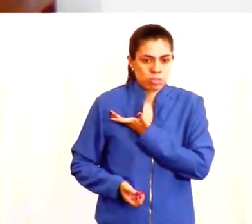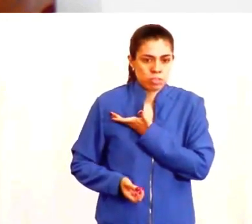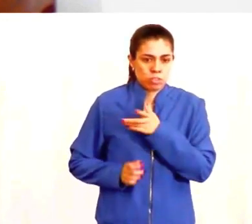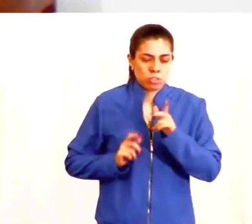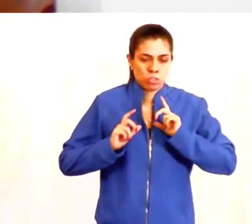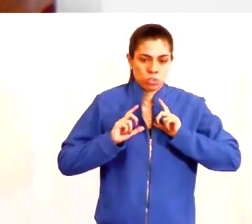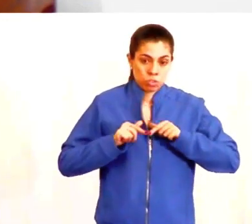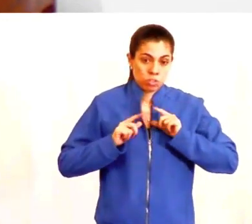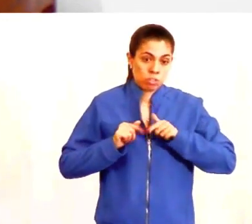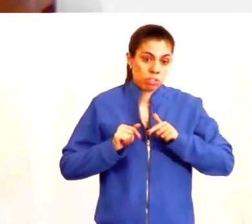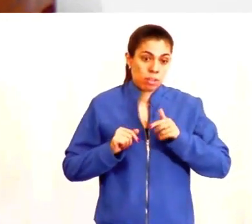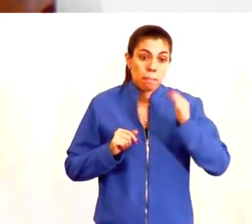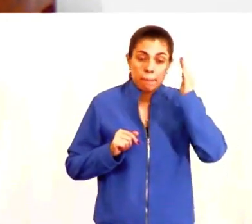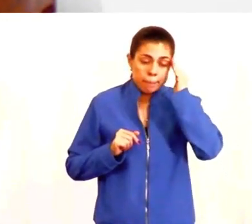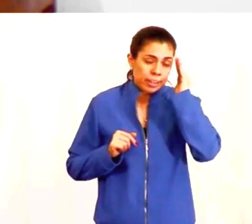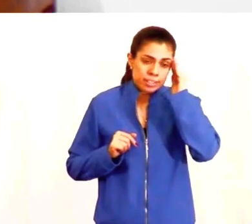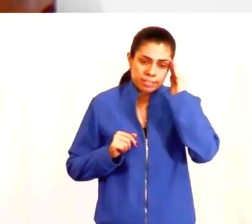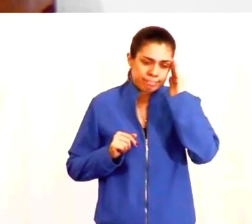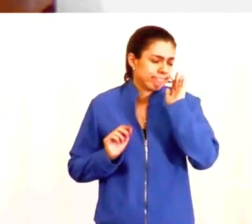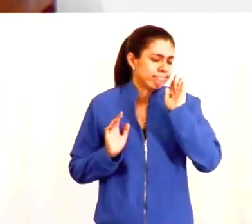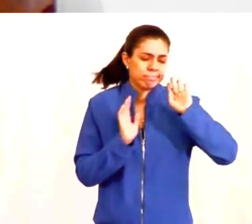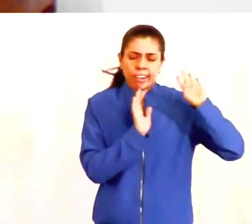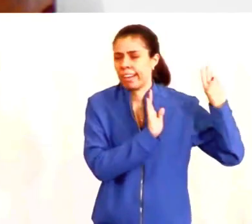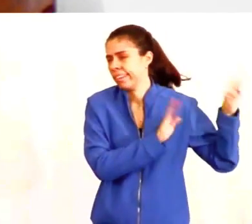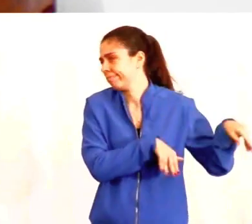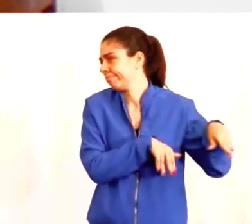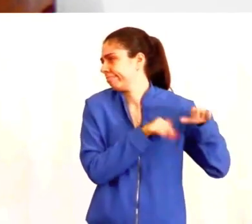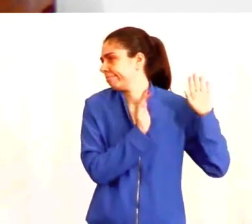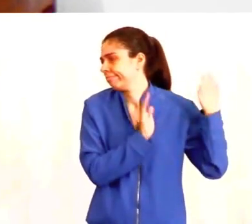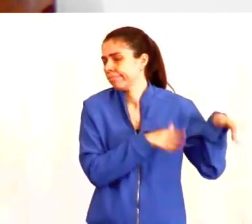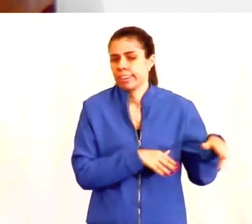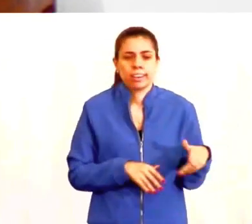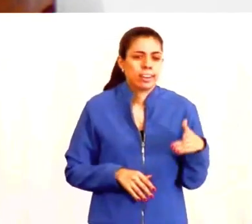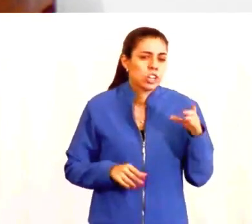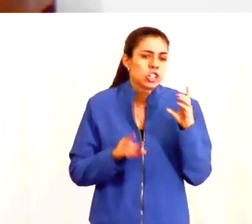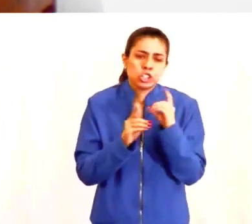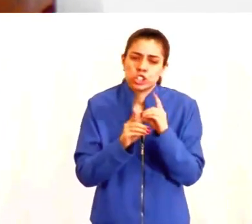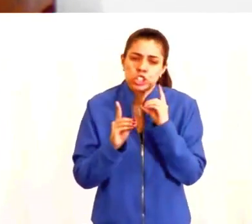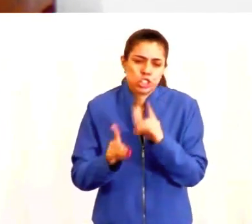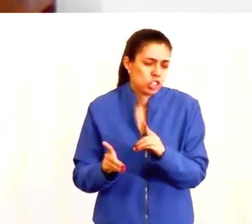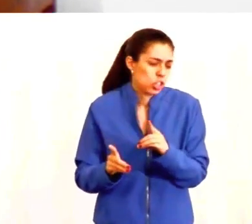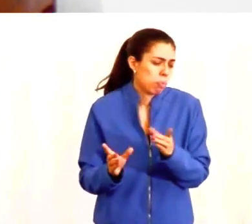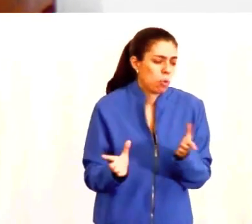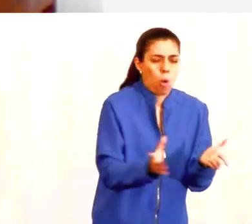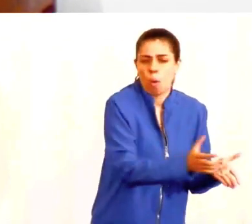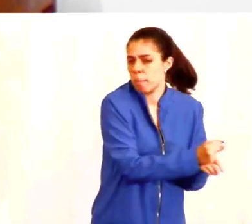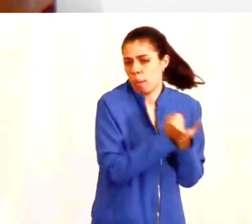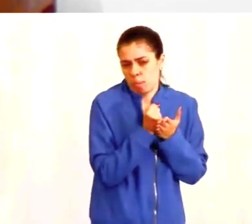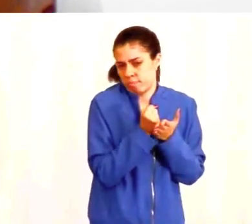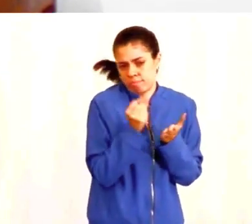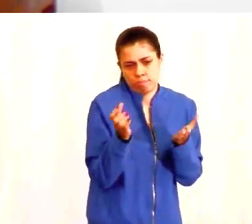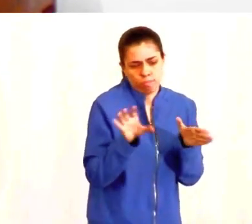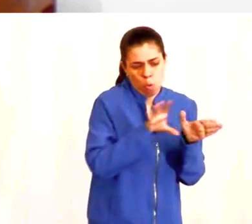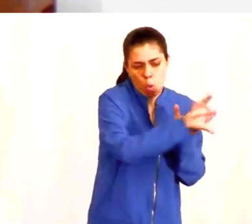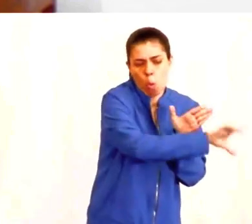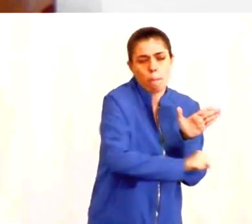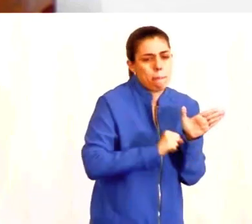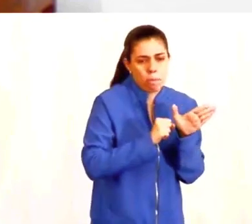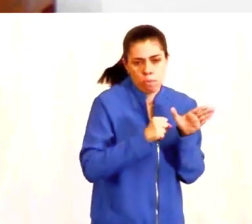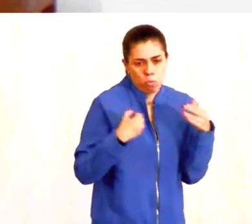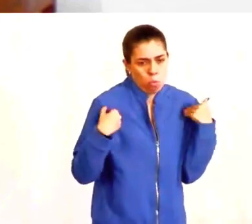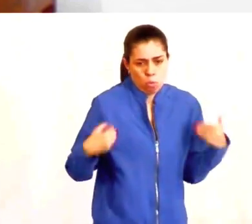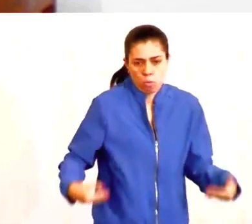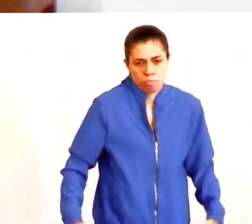assim. Eles pensam que algo foi feito, eles pensam que pessoas agiram, eles pensam que isso